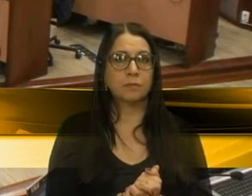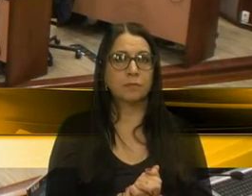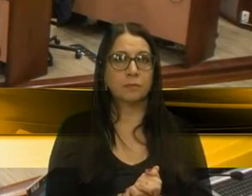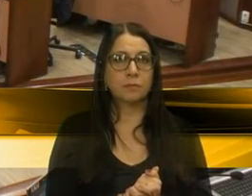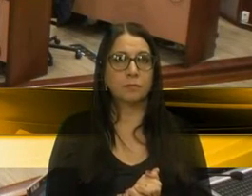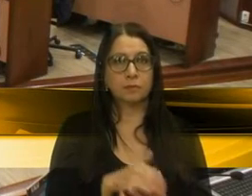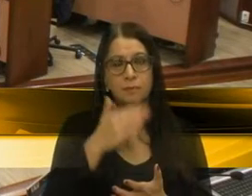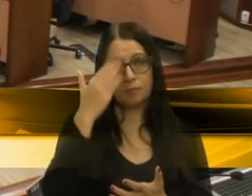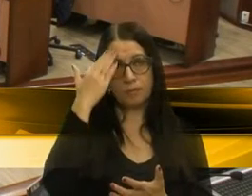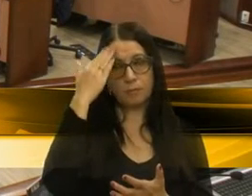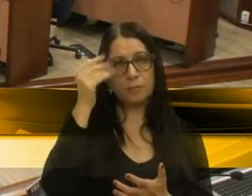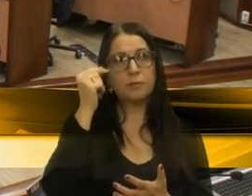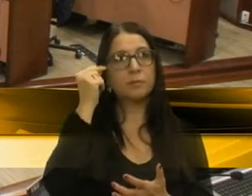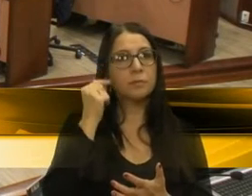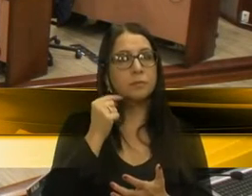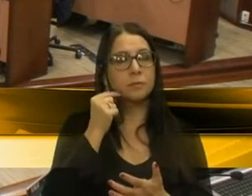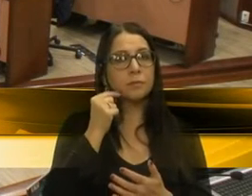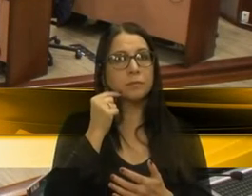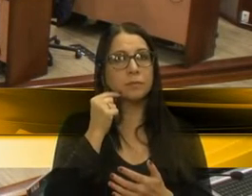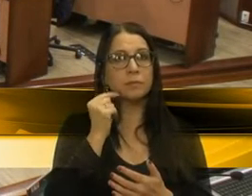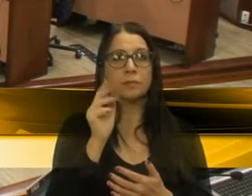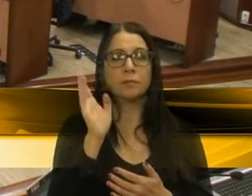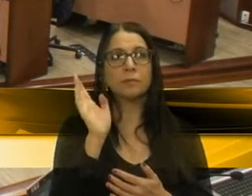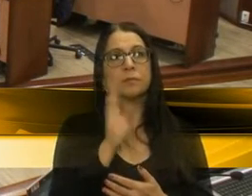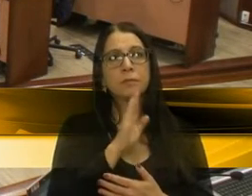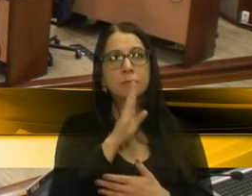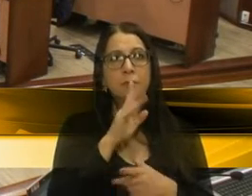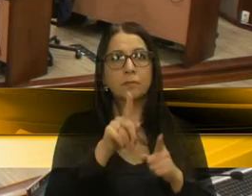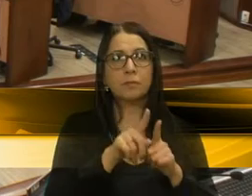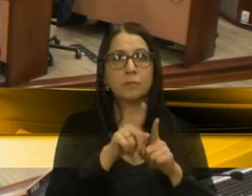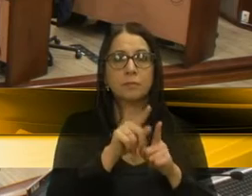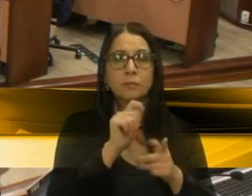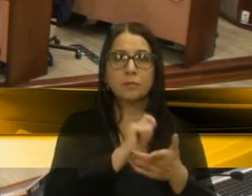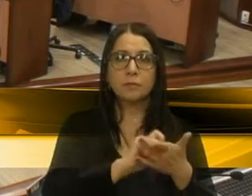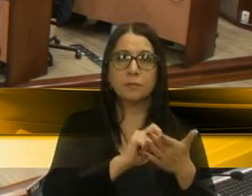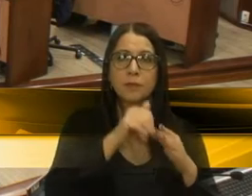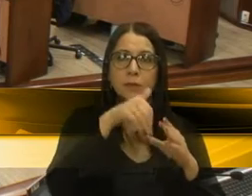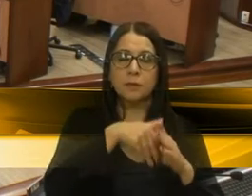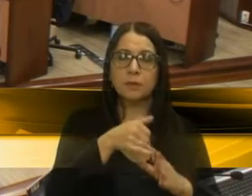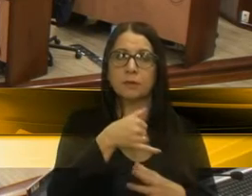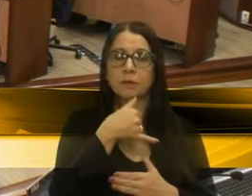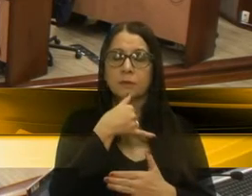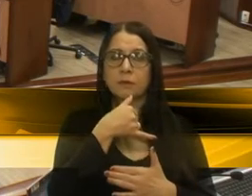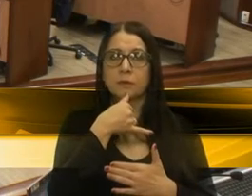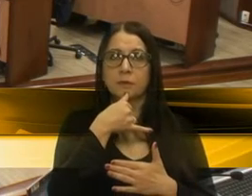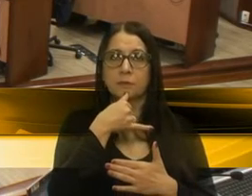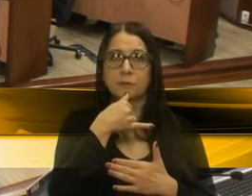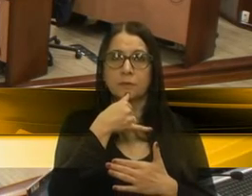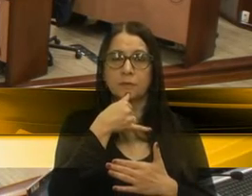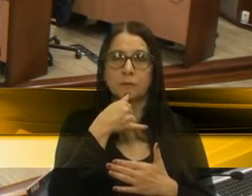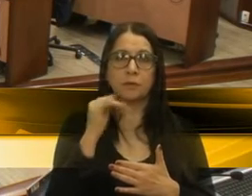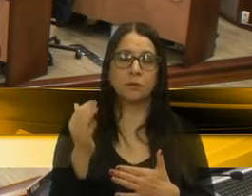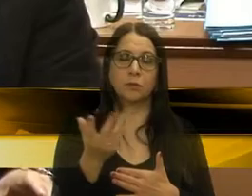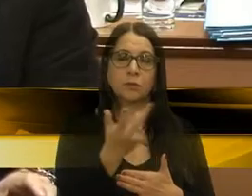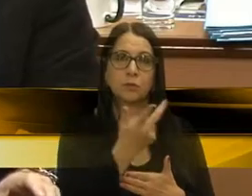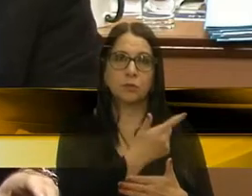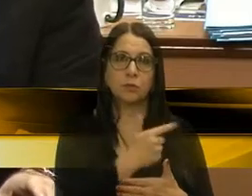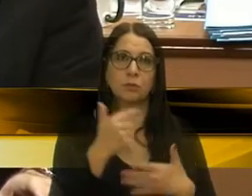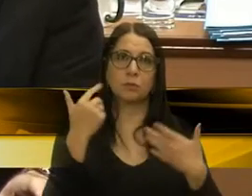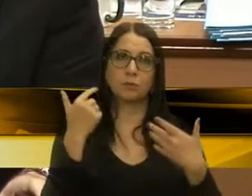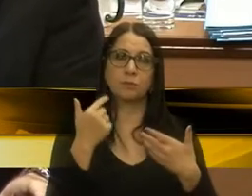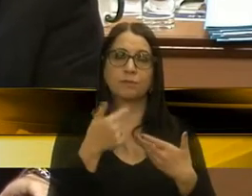Muito obrigado, Bandeira. Ainda que de forma bem breve, gostaria também de subscrever esse voto de pesar, as nossas condolências